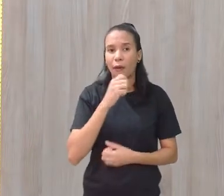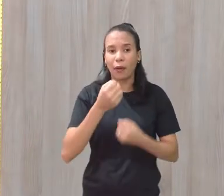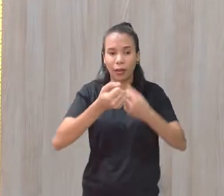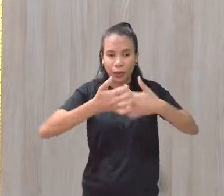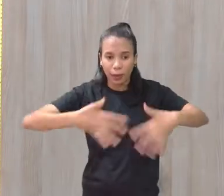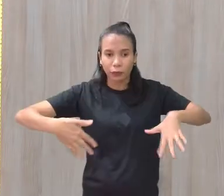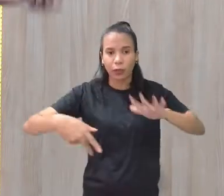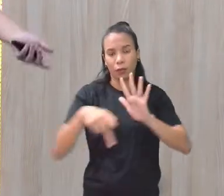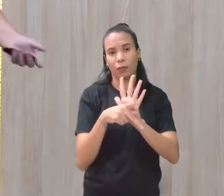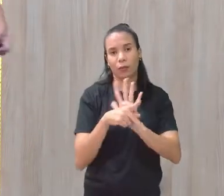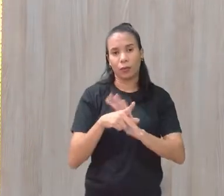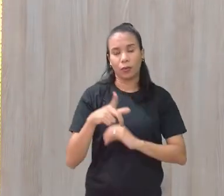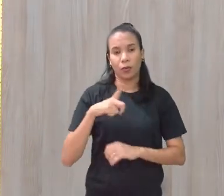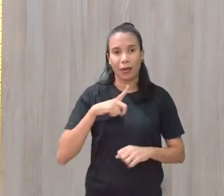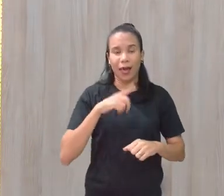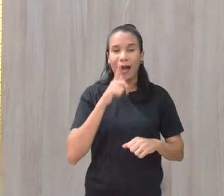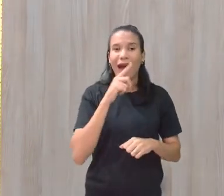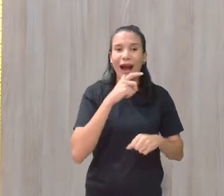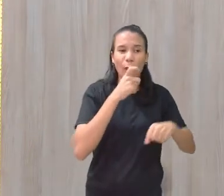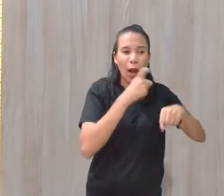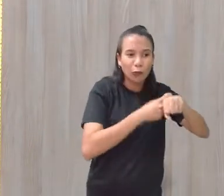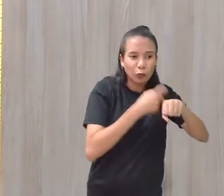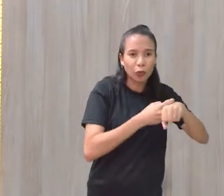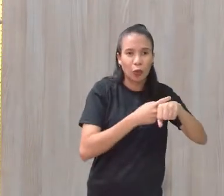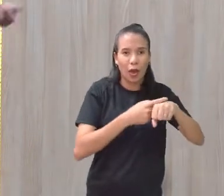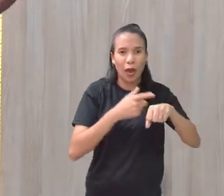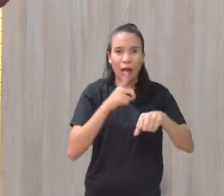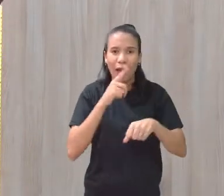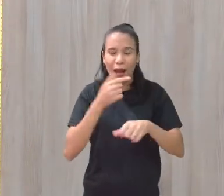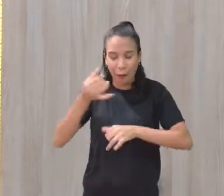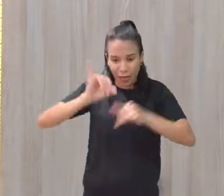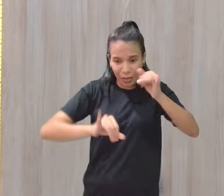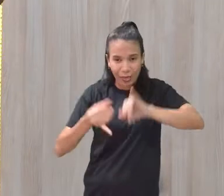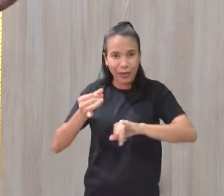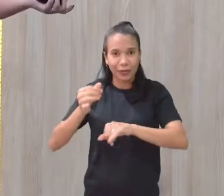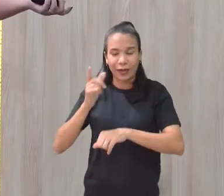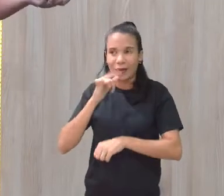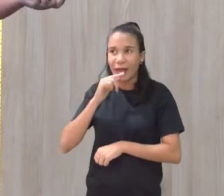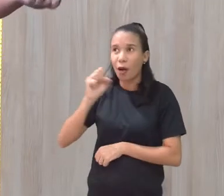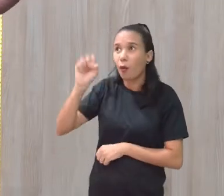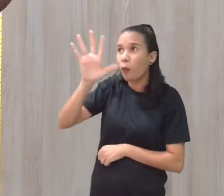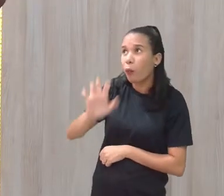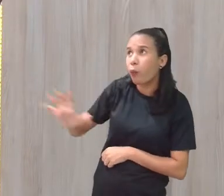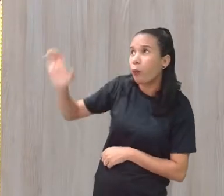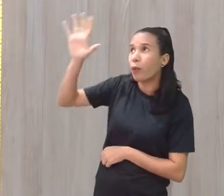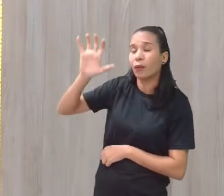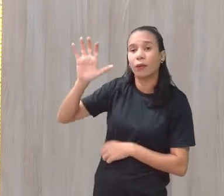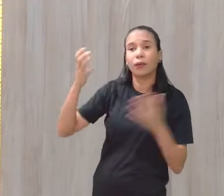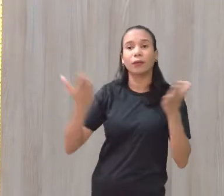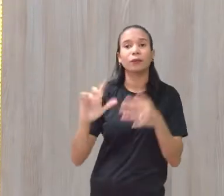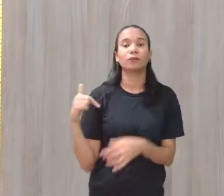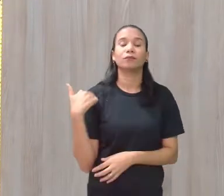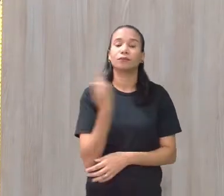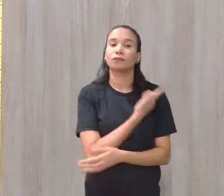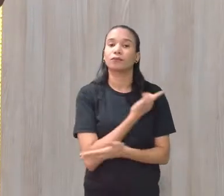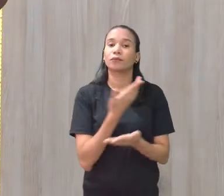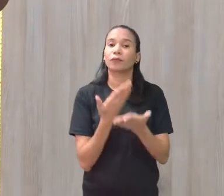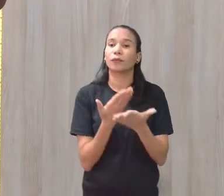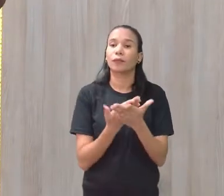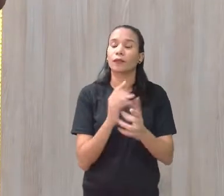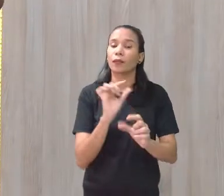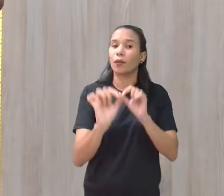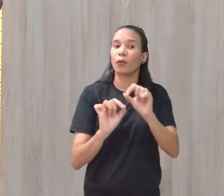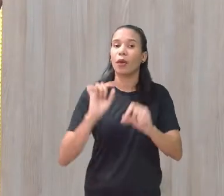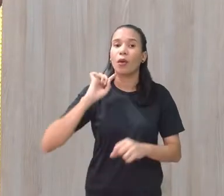sua forma sólida, líquida e gasosa. Exatamente, a gente viu essa diversidade. E agora a gente está vendo que